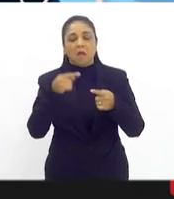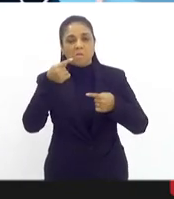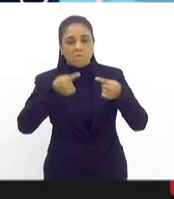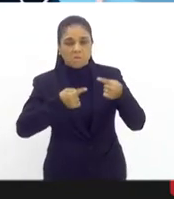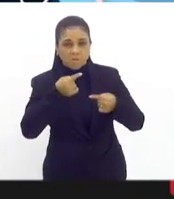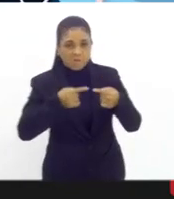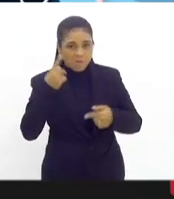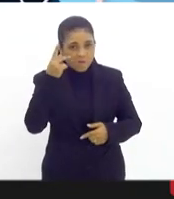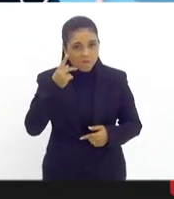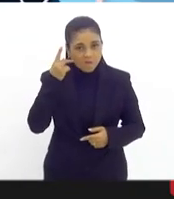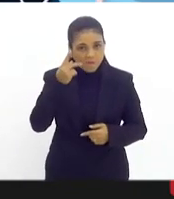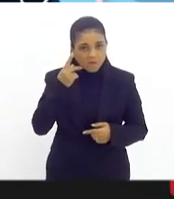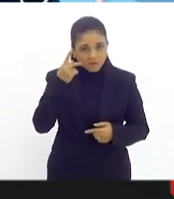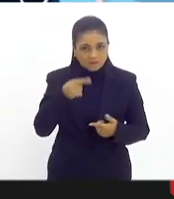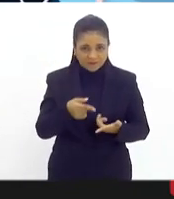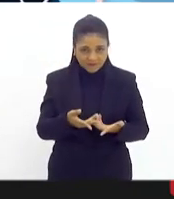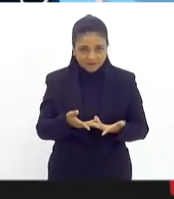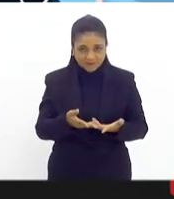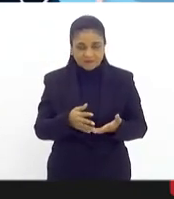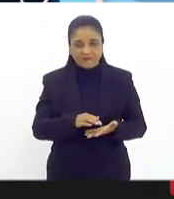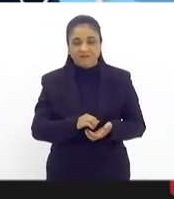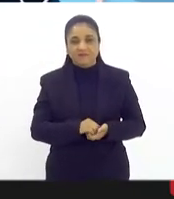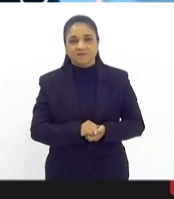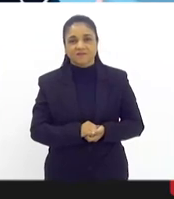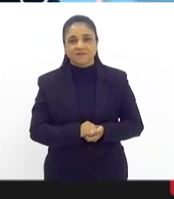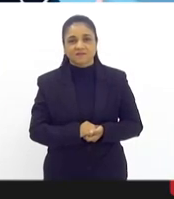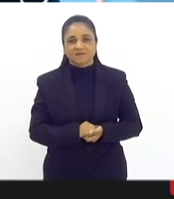ali detrás do link